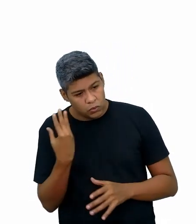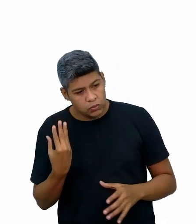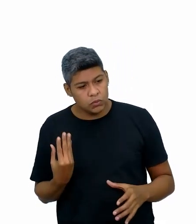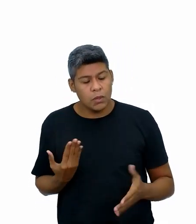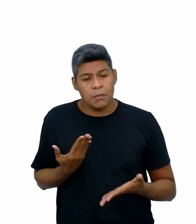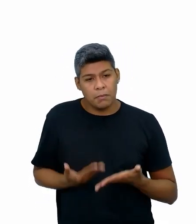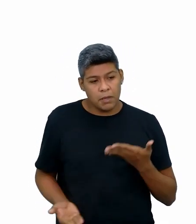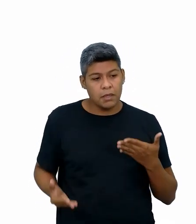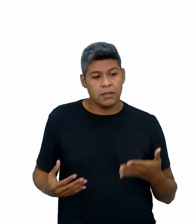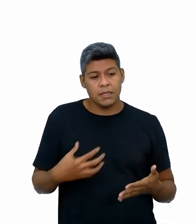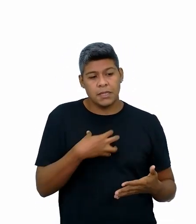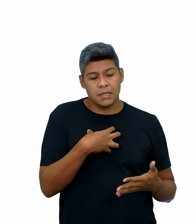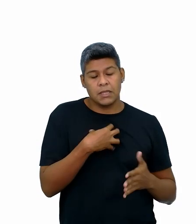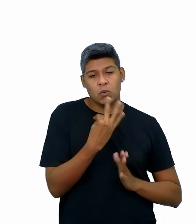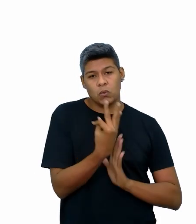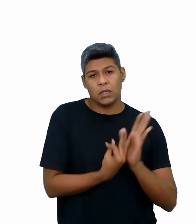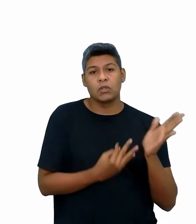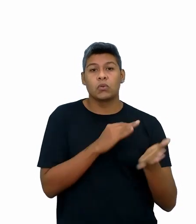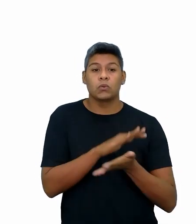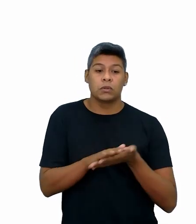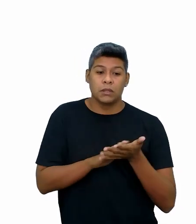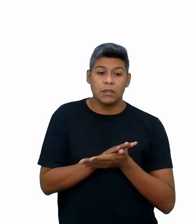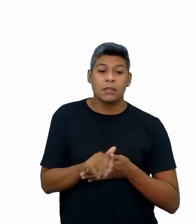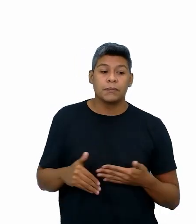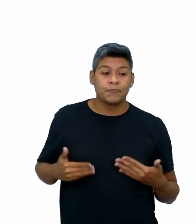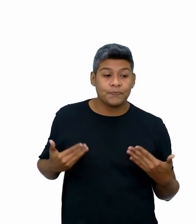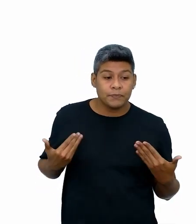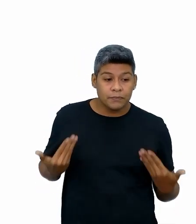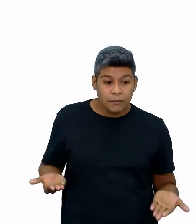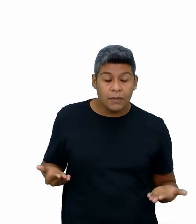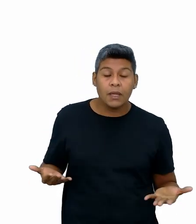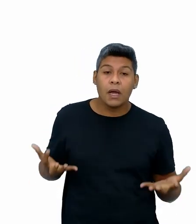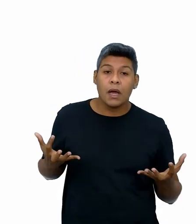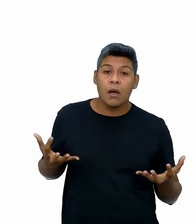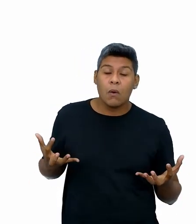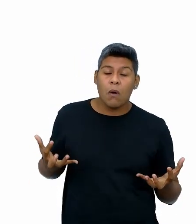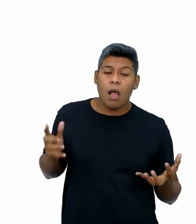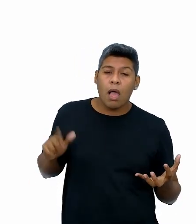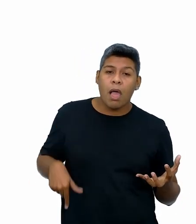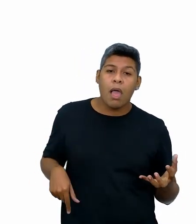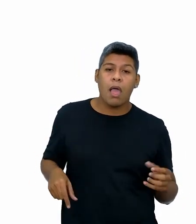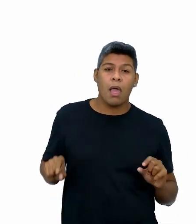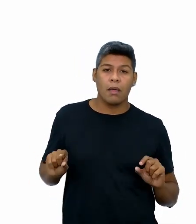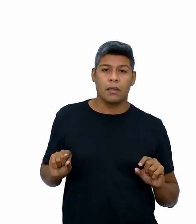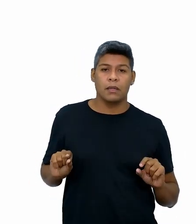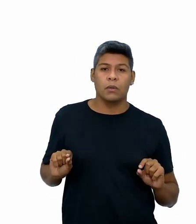perder o efeito do sentido do texto, né? Então, aqui ele observa, assim, um aprofundamento